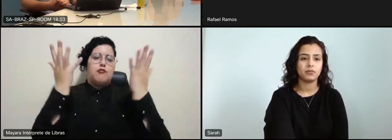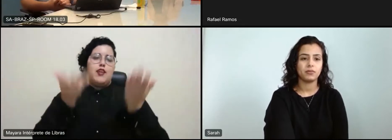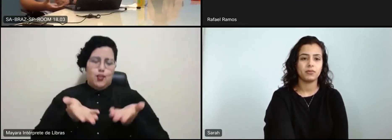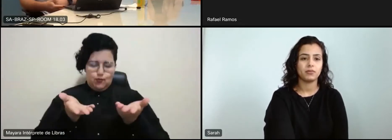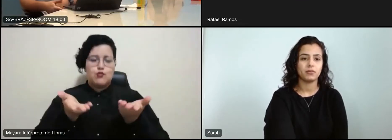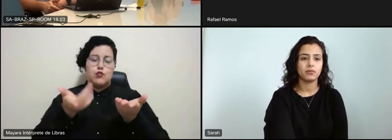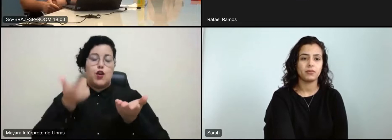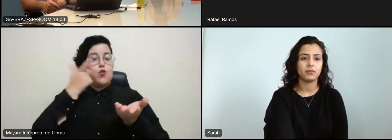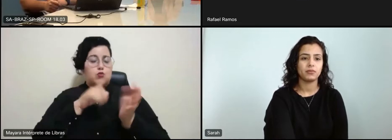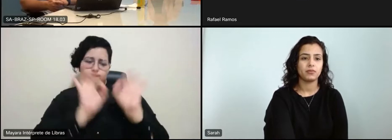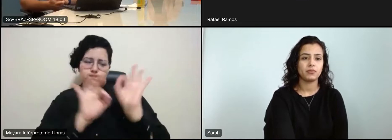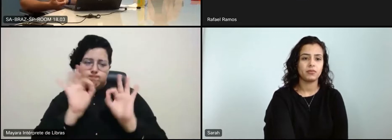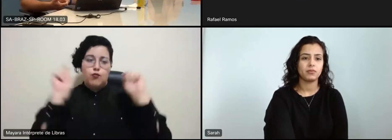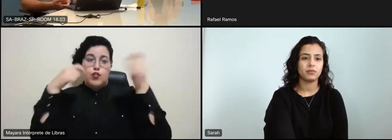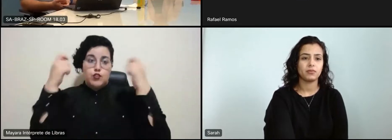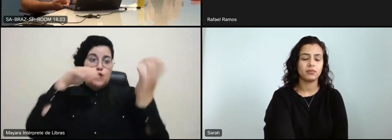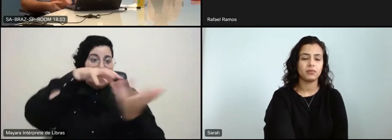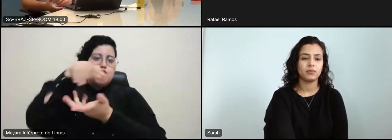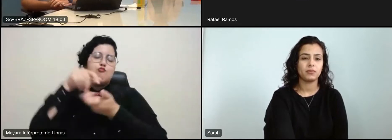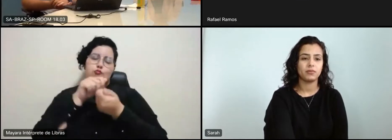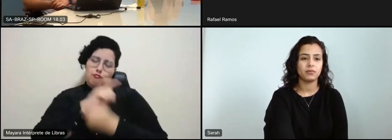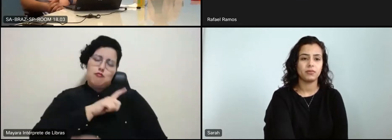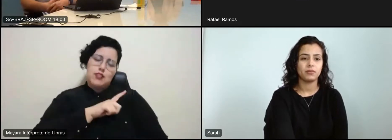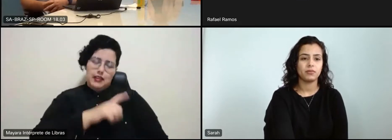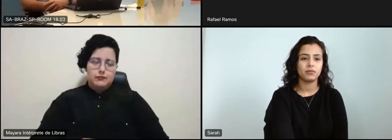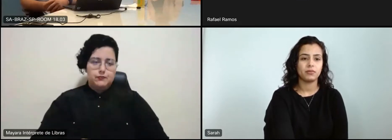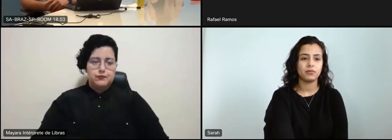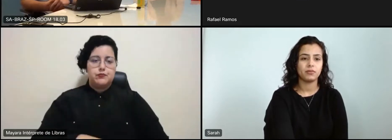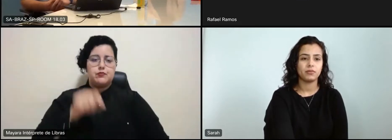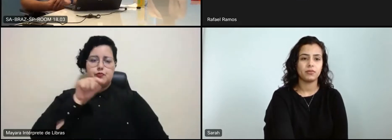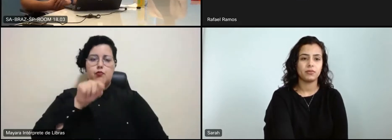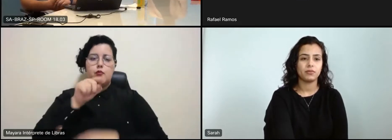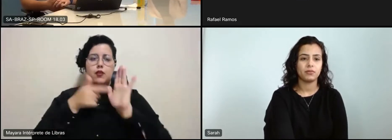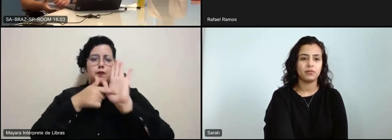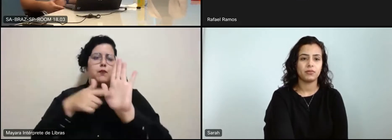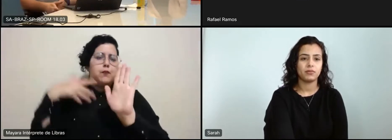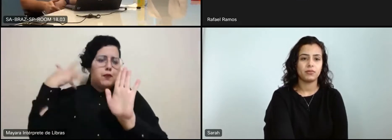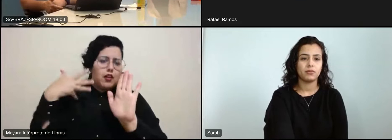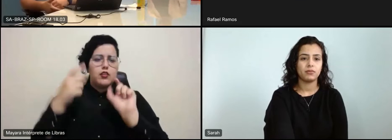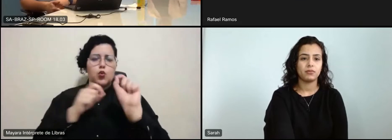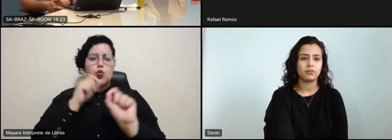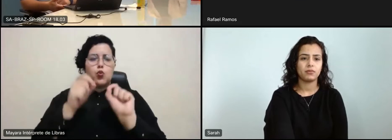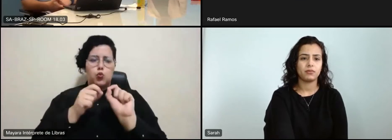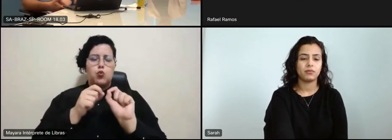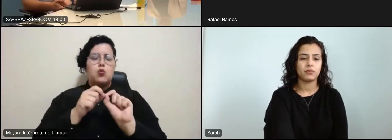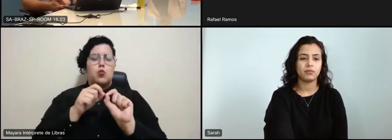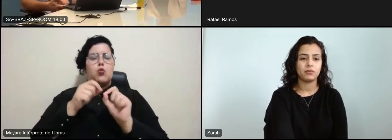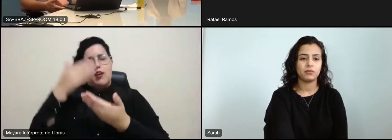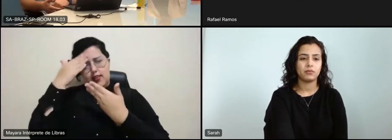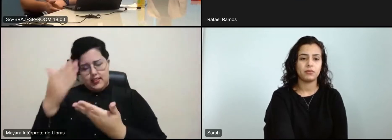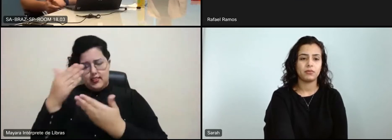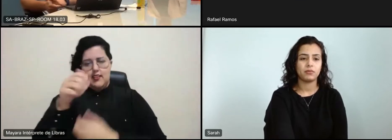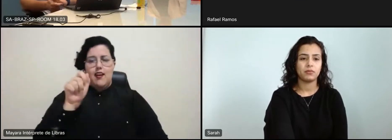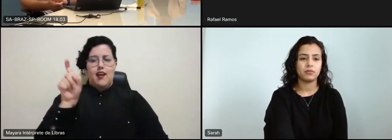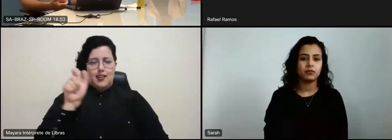este festival no mundo todo. Para esse painel em específico, a gente gostaria de agradecer a AXA, a Chubb, a